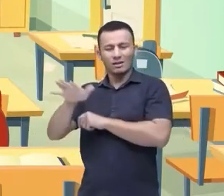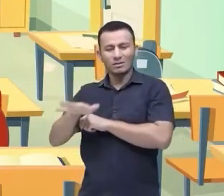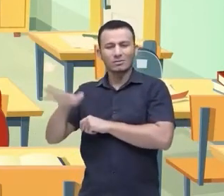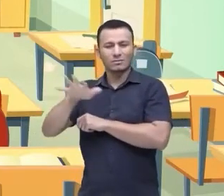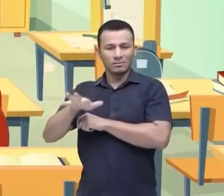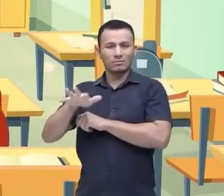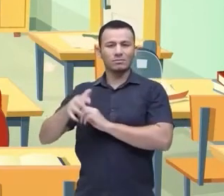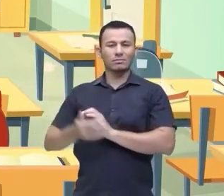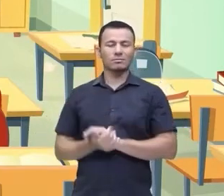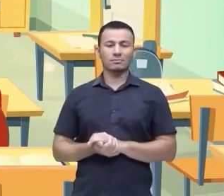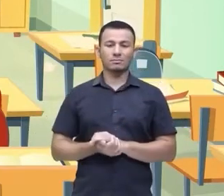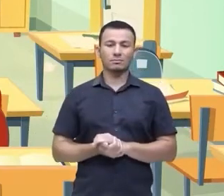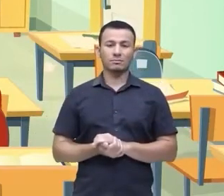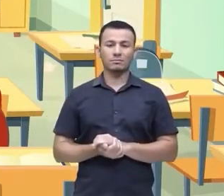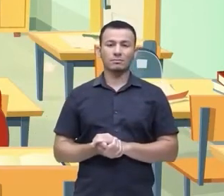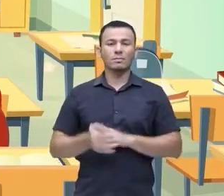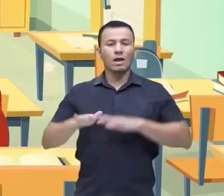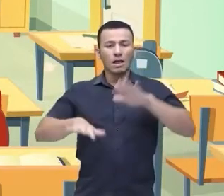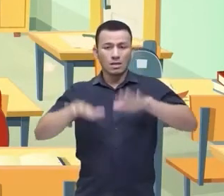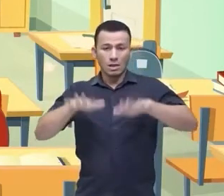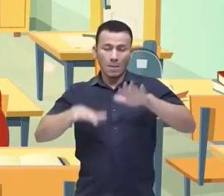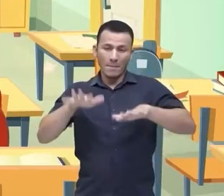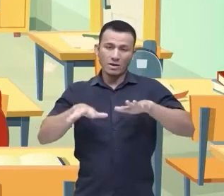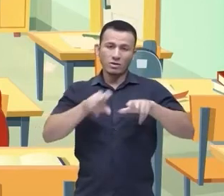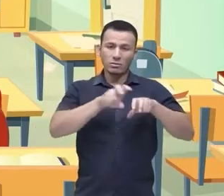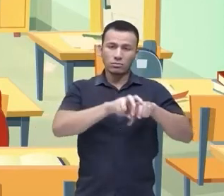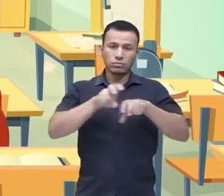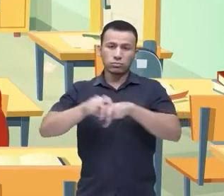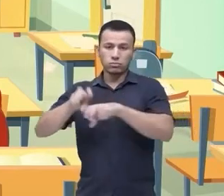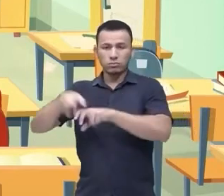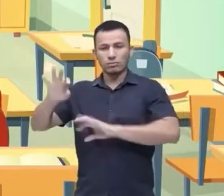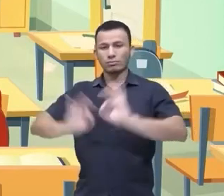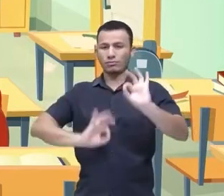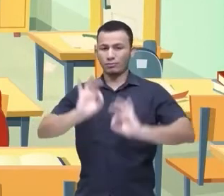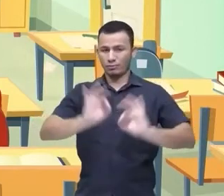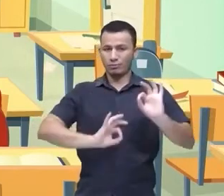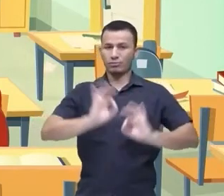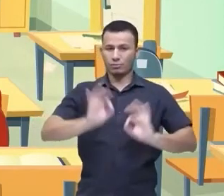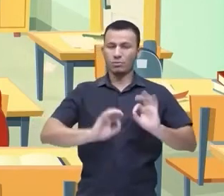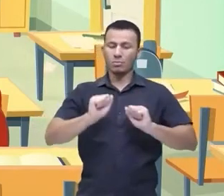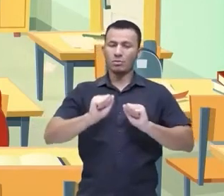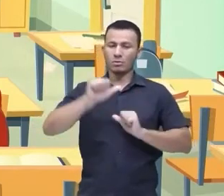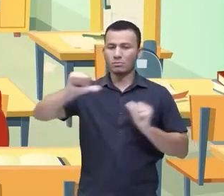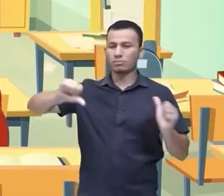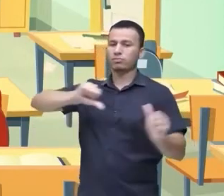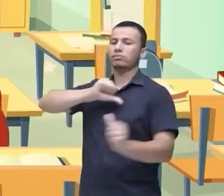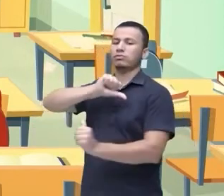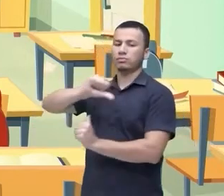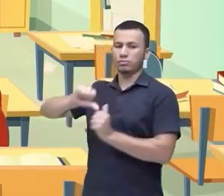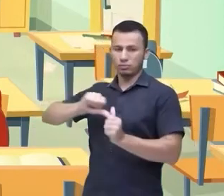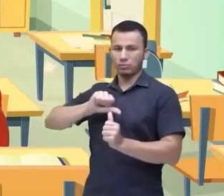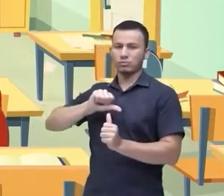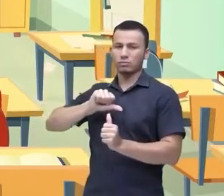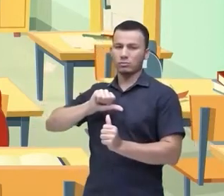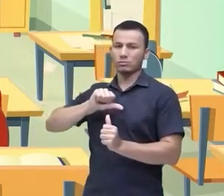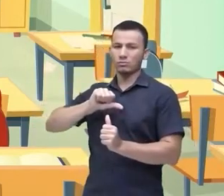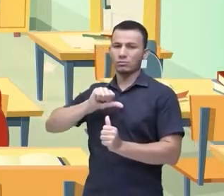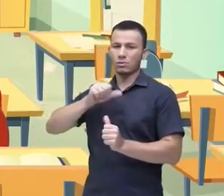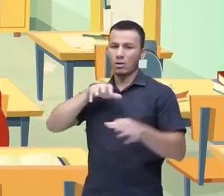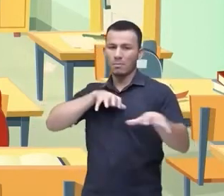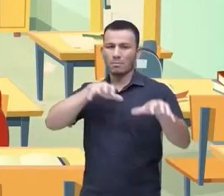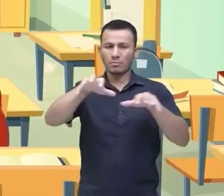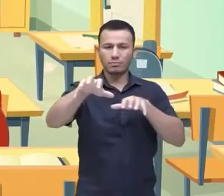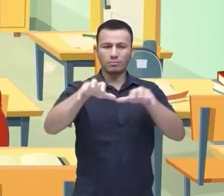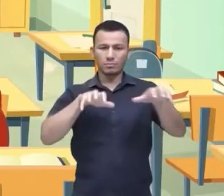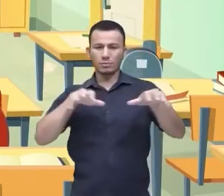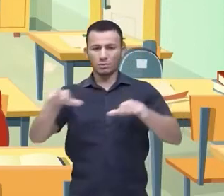espaço. Dependendo da arrumação das cadeiras, nós também modificamos o nosso posicionamento. Se